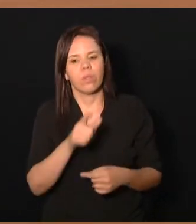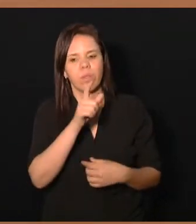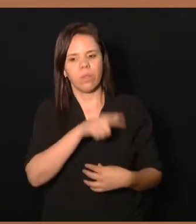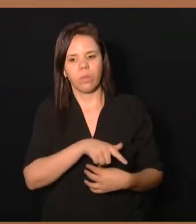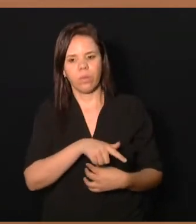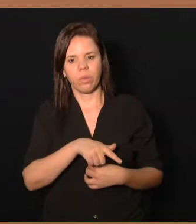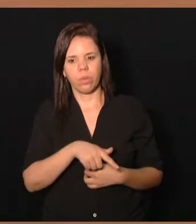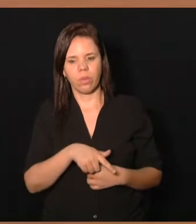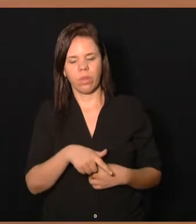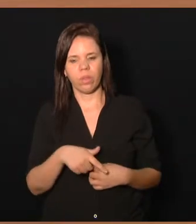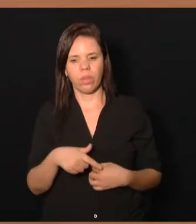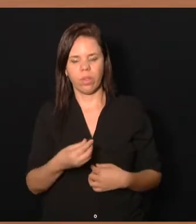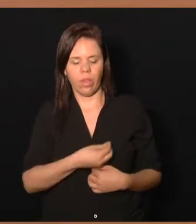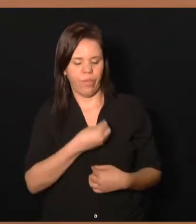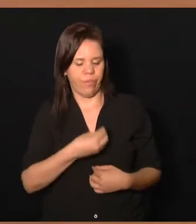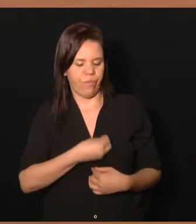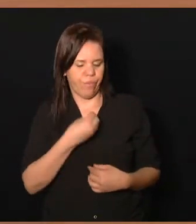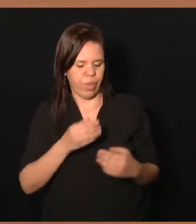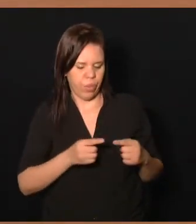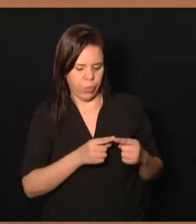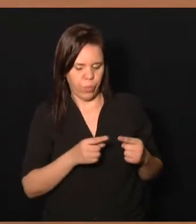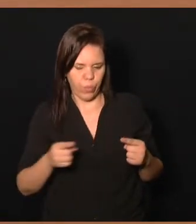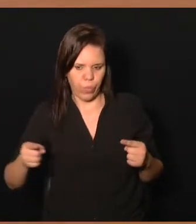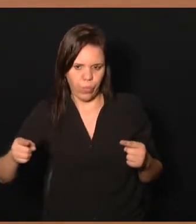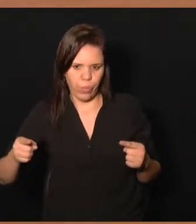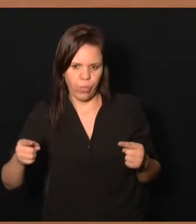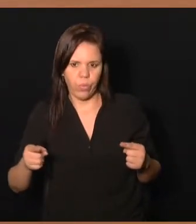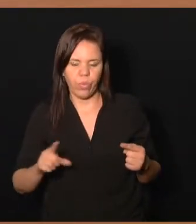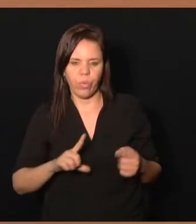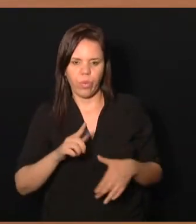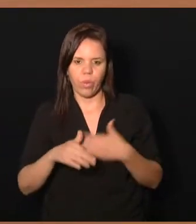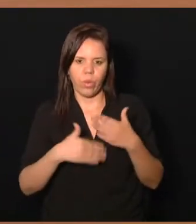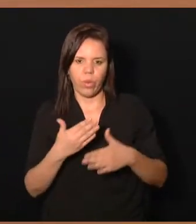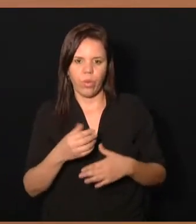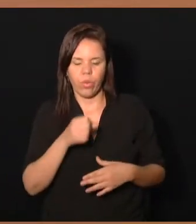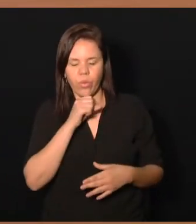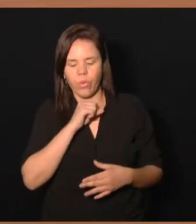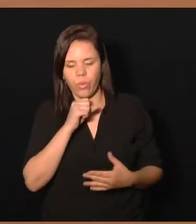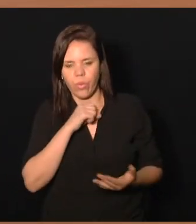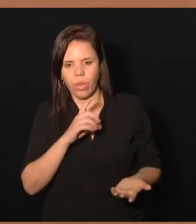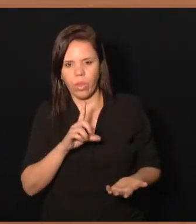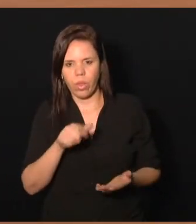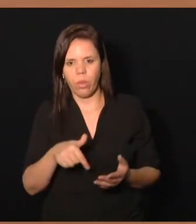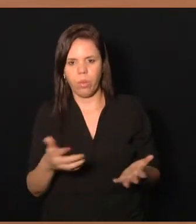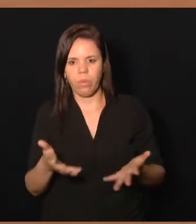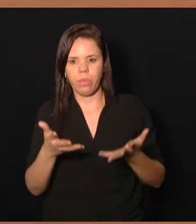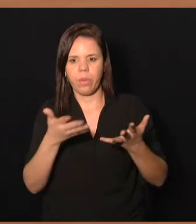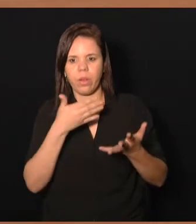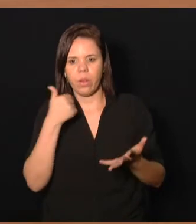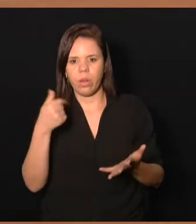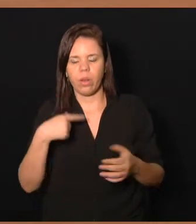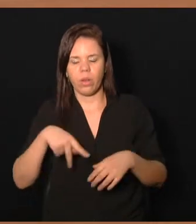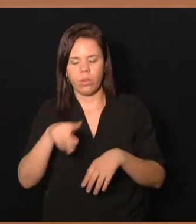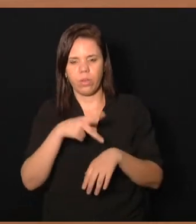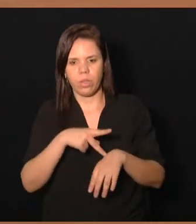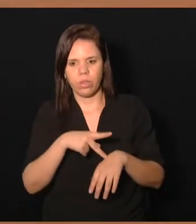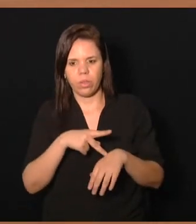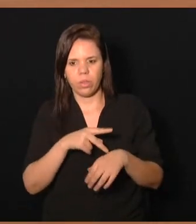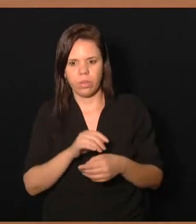que dedicou toda a tua vida para o engrandecimento e melhorias do nosso país,